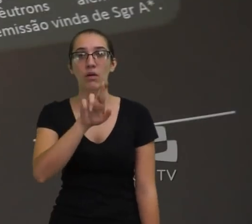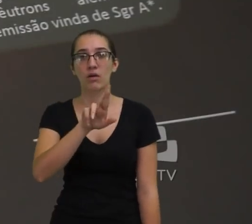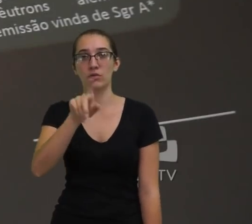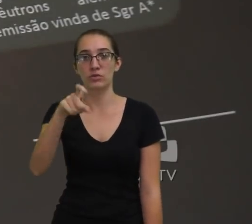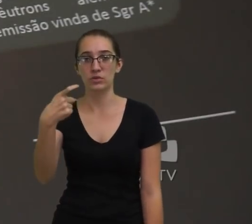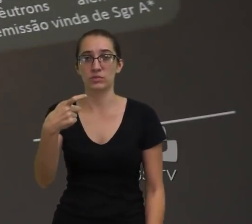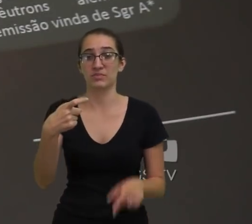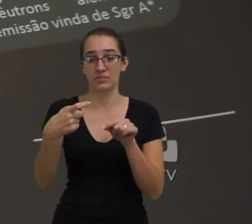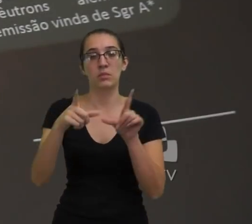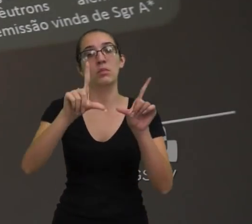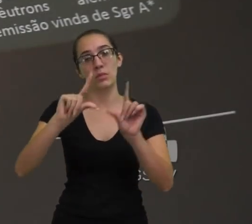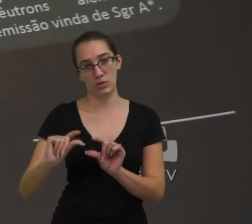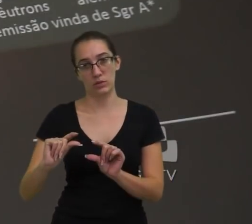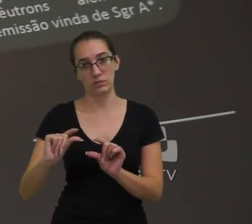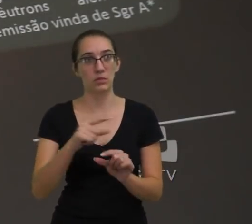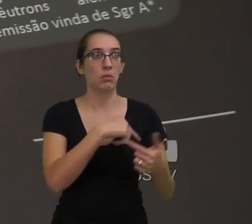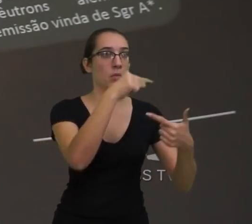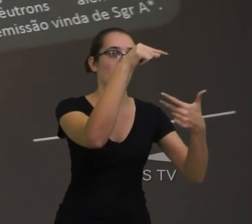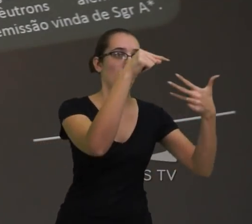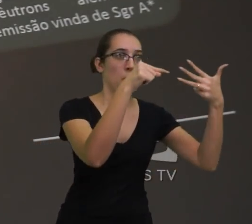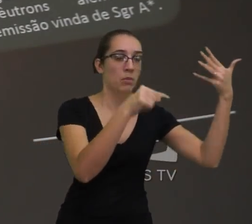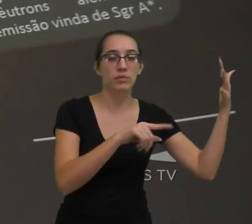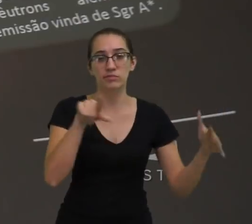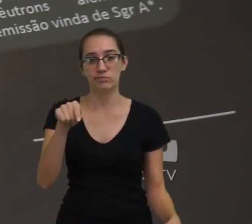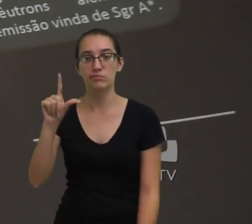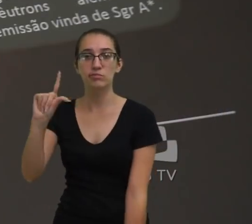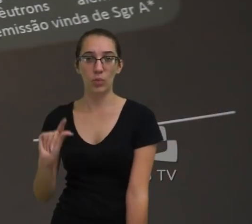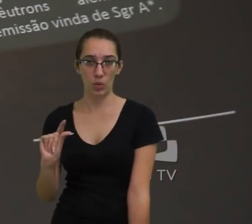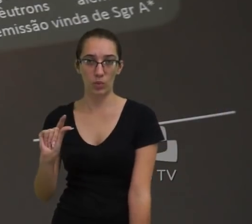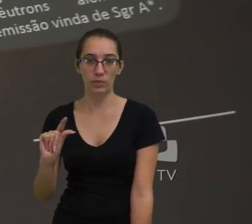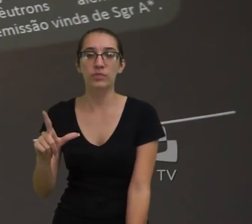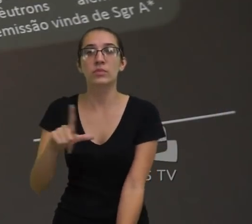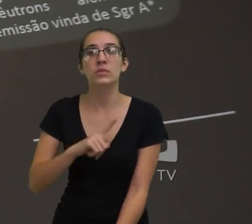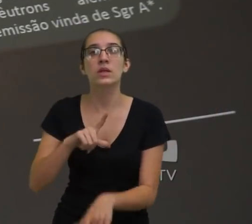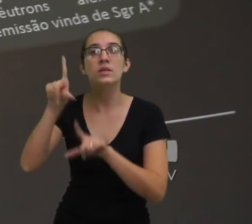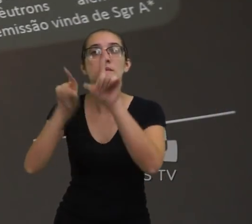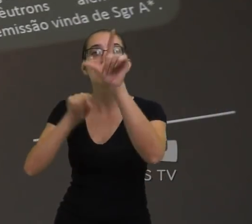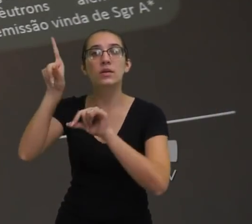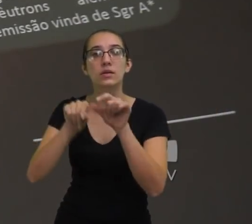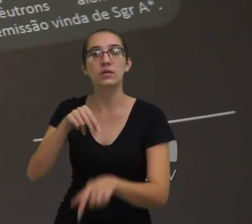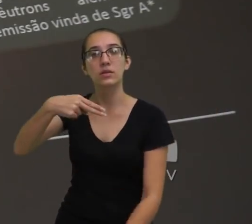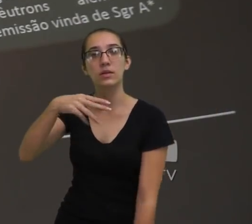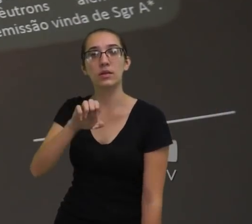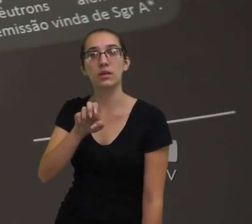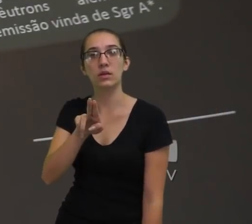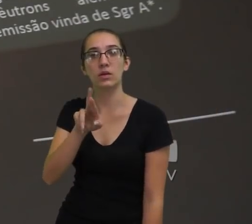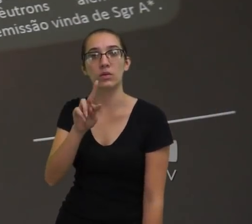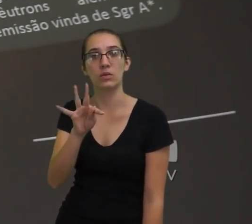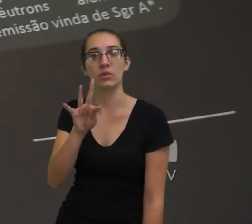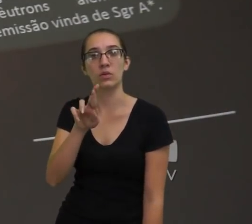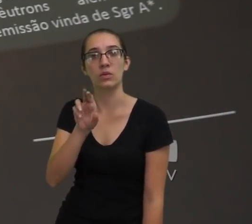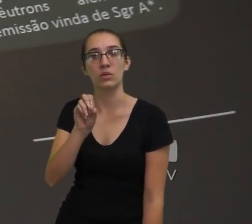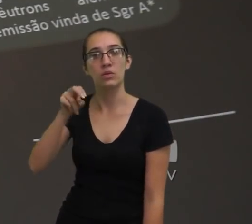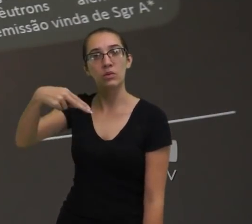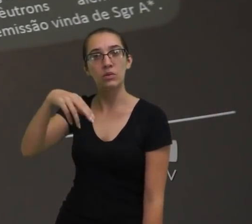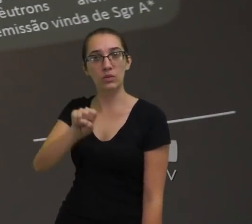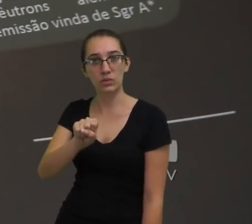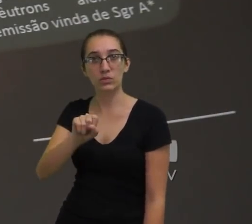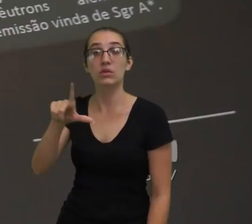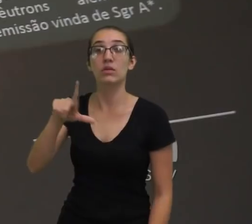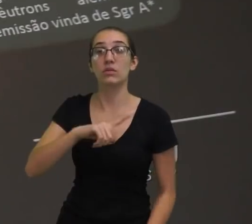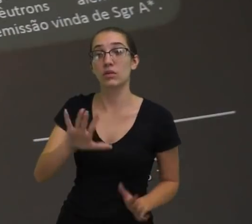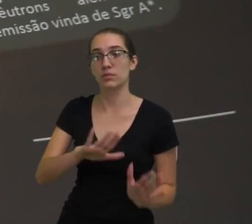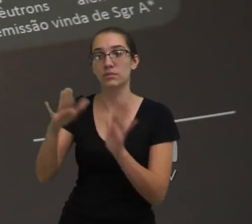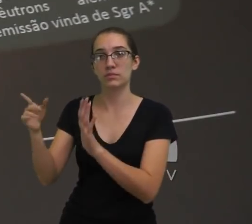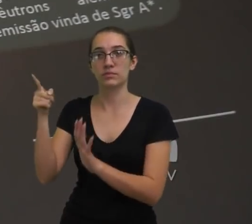estrelas de nêutrons por aqui, tá? E tá lá, Sagitários A estrela, brilhando bem forte,